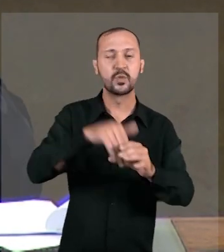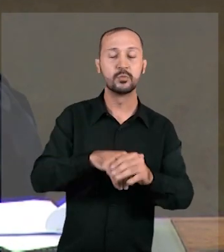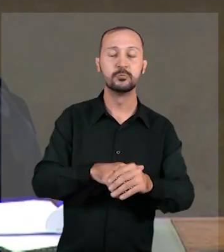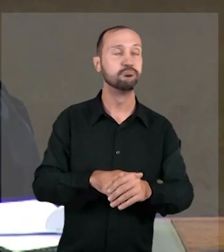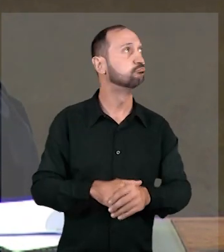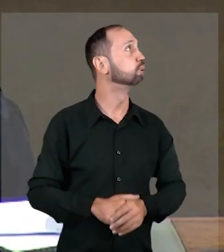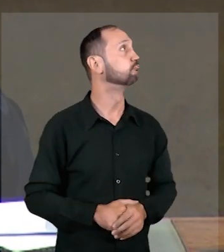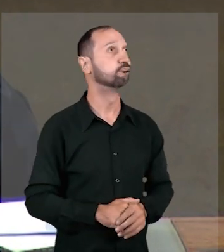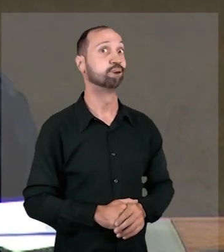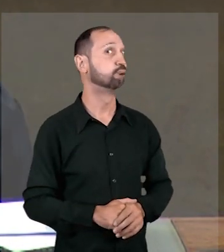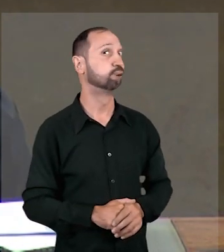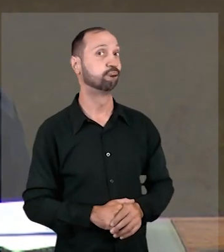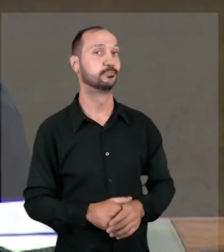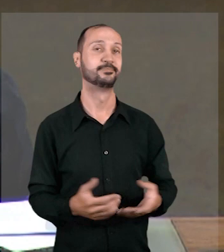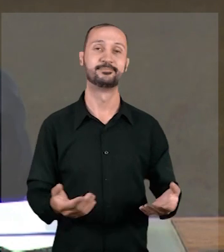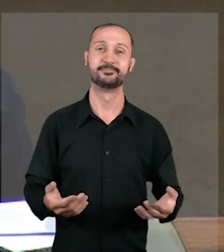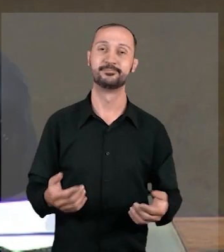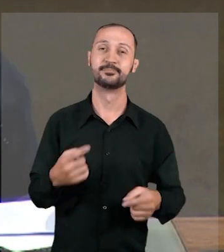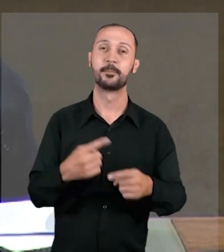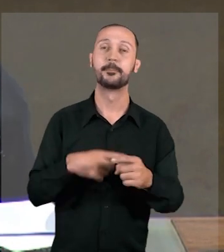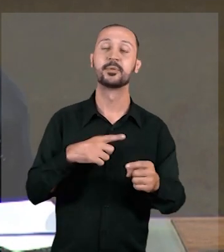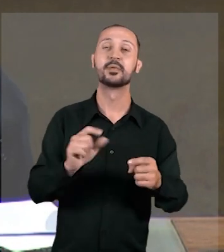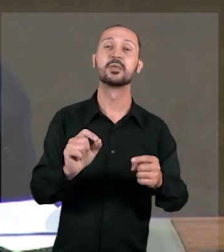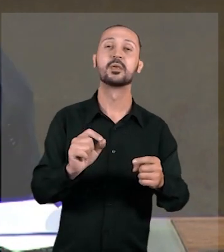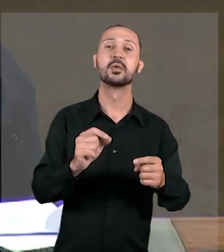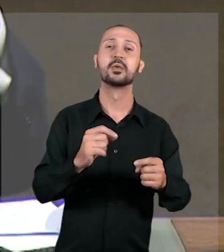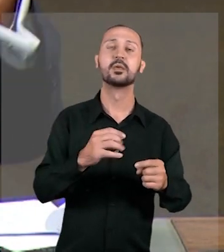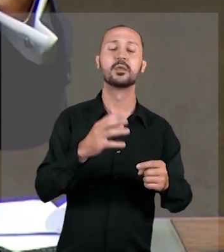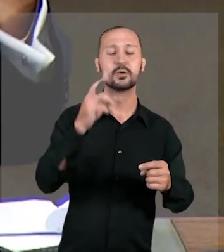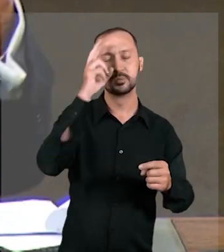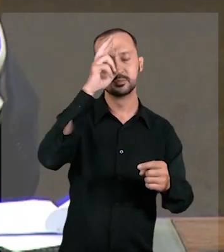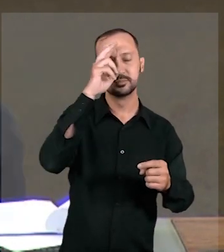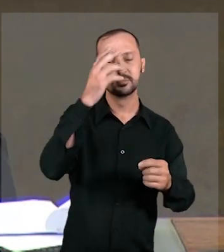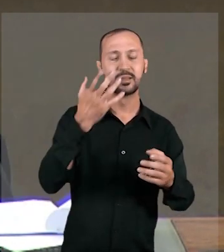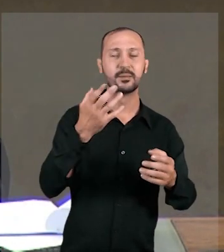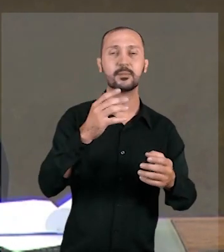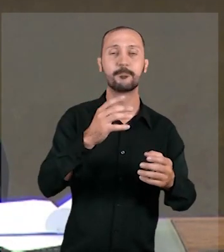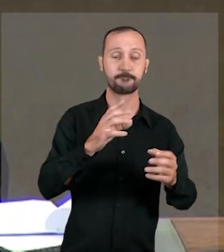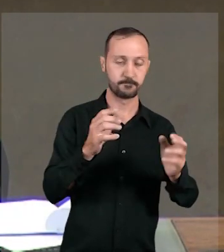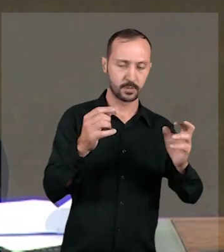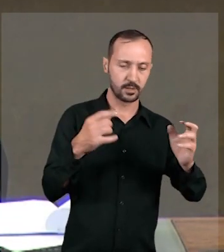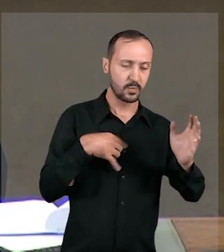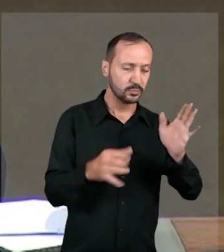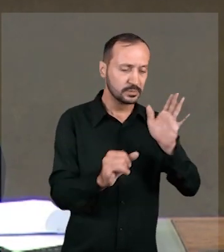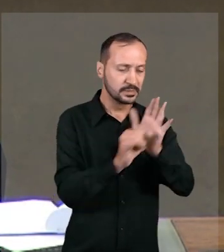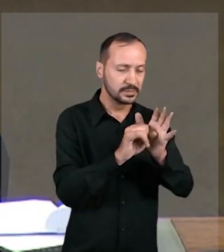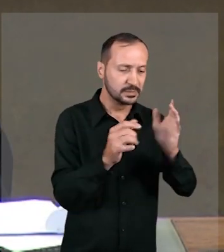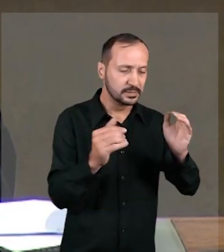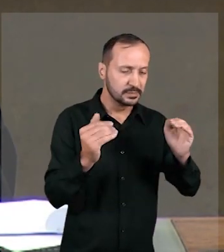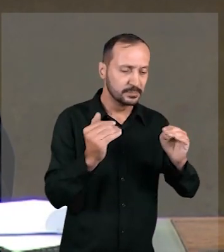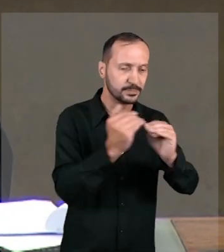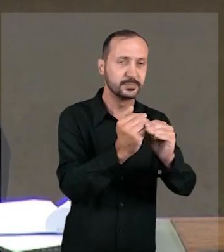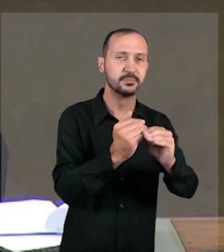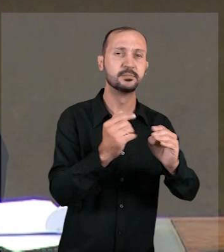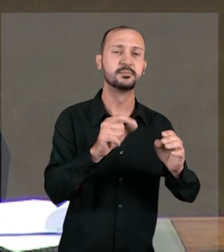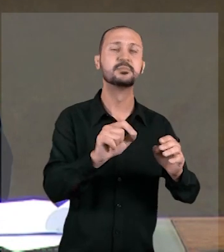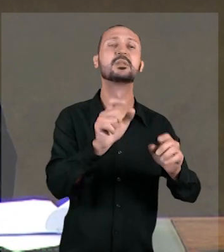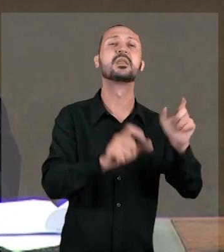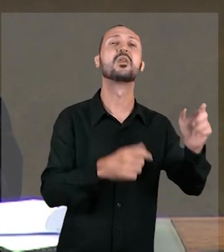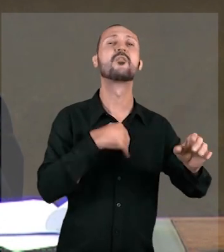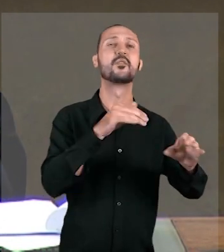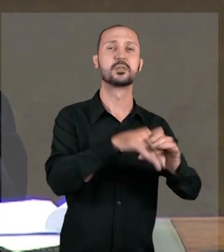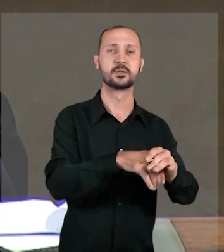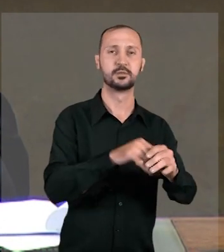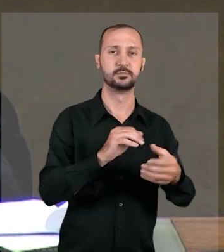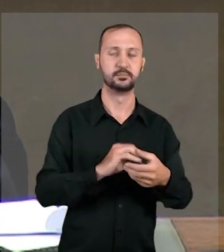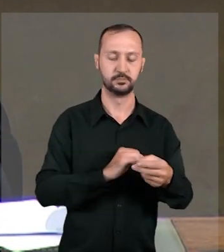o sistema não permite a identificação entre representante e representado. Em segundo lugar,